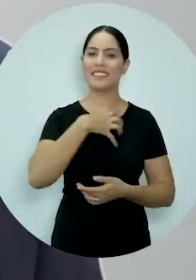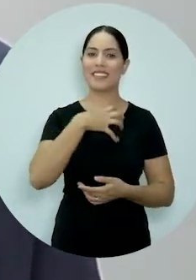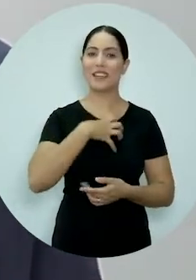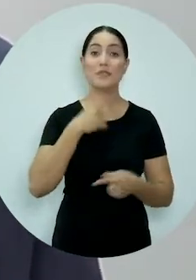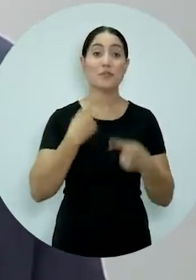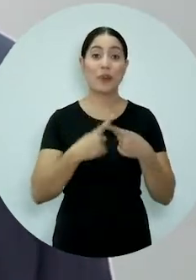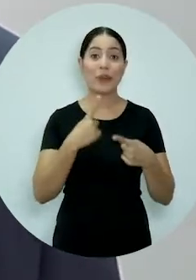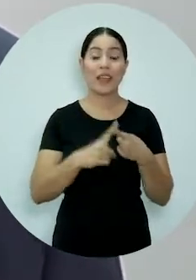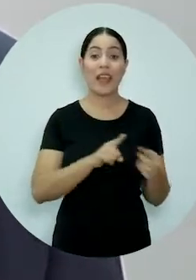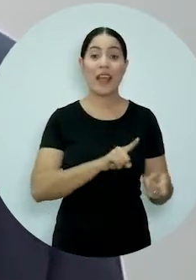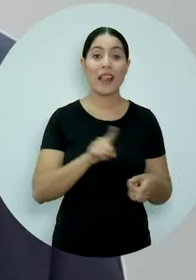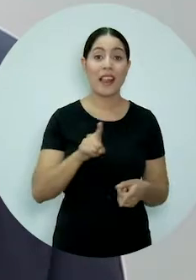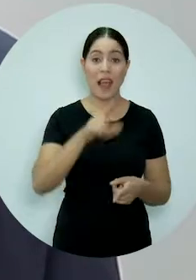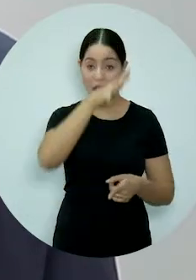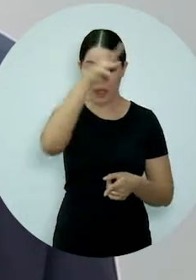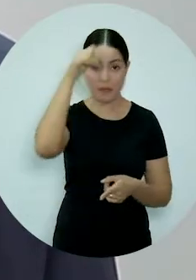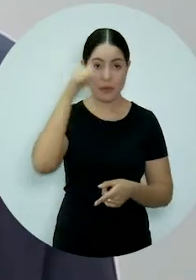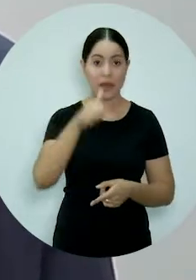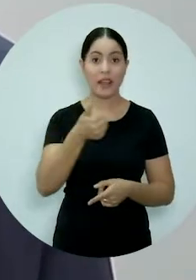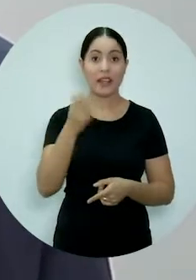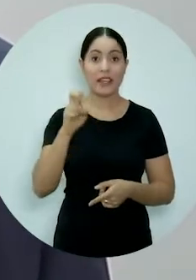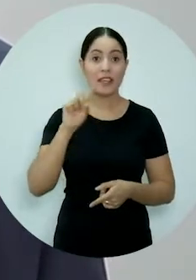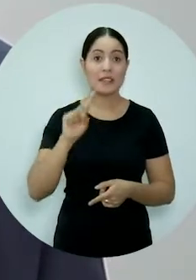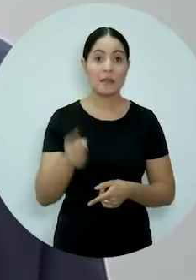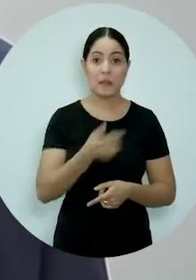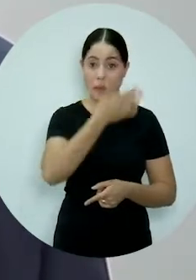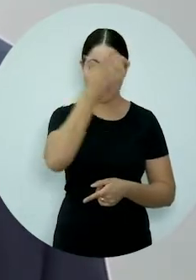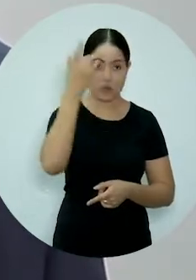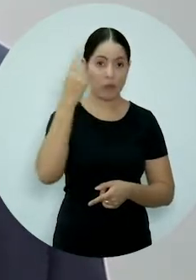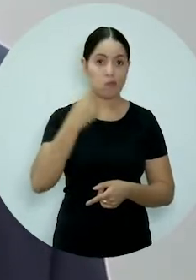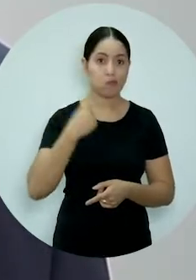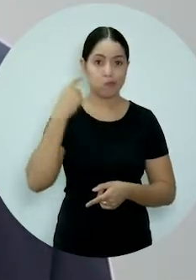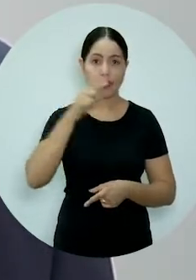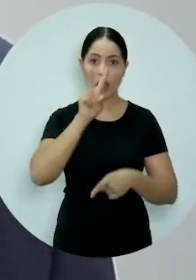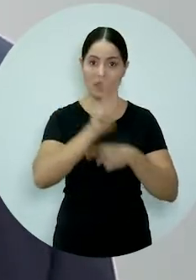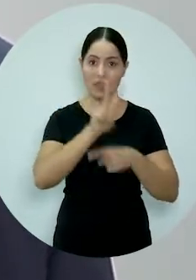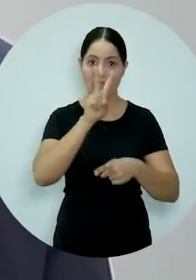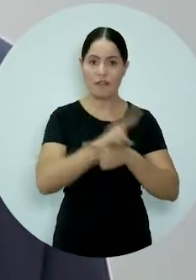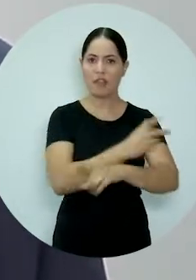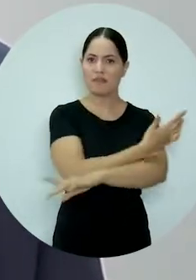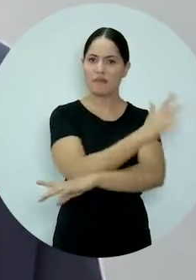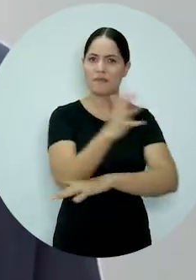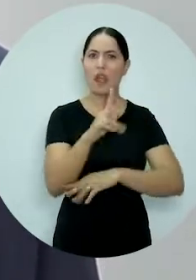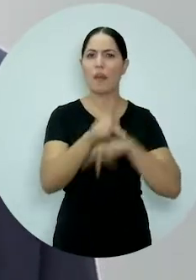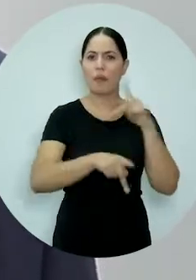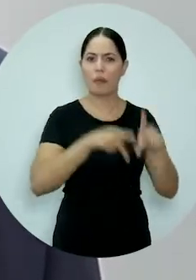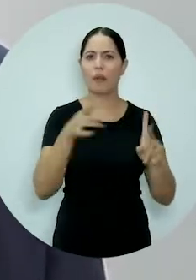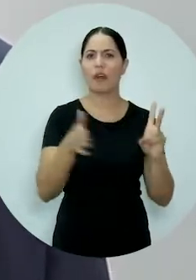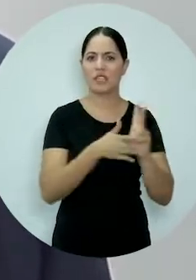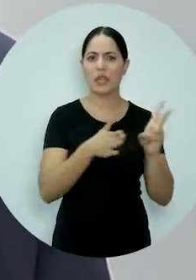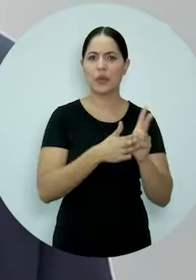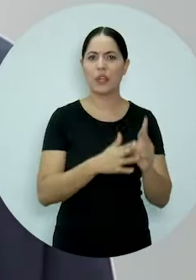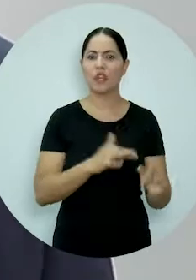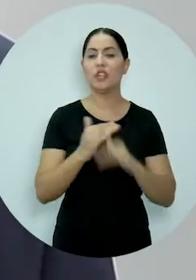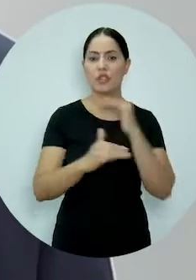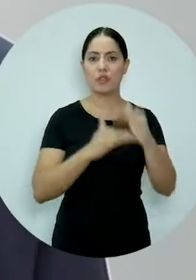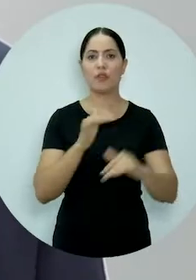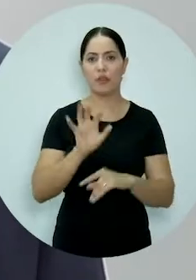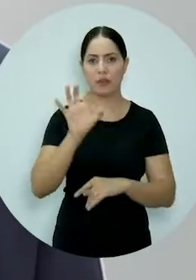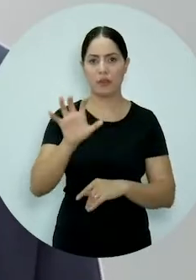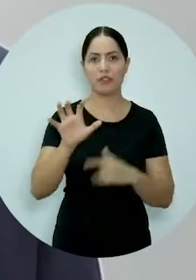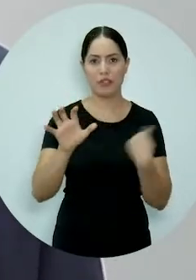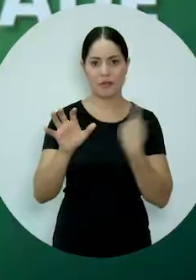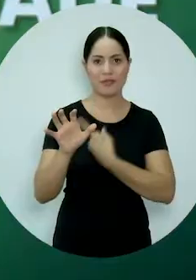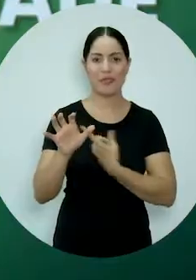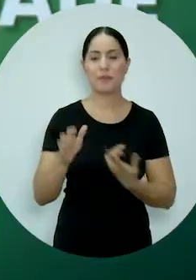ali 15 mil defensores da sociedade brasileira, da cidadania, do meio ambiente, das questões dos povos indígenas e também do desenvolvimento da